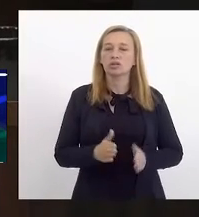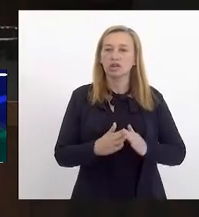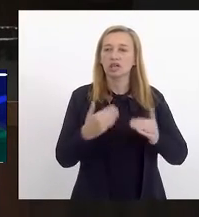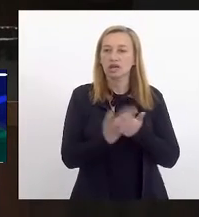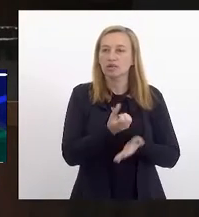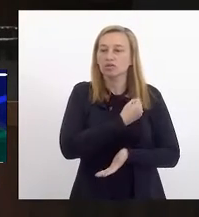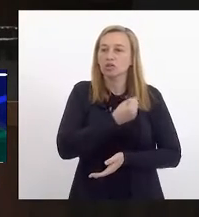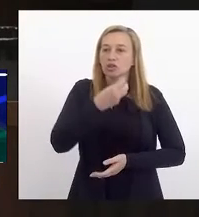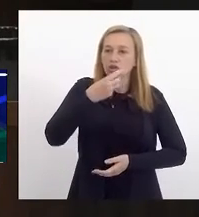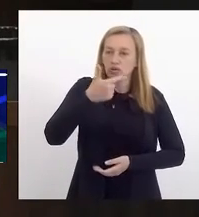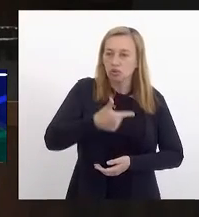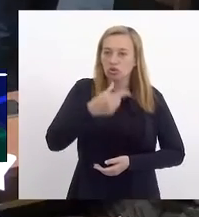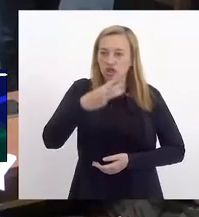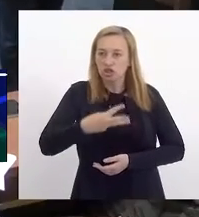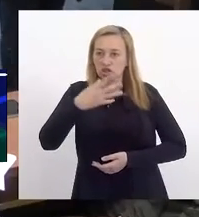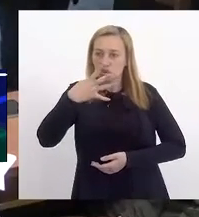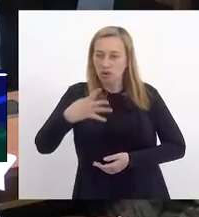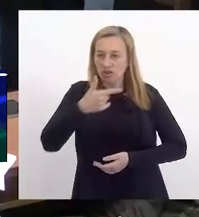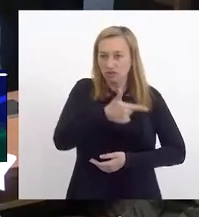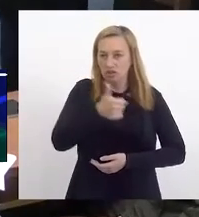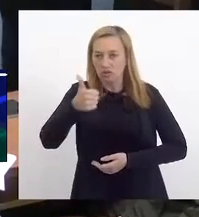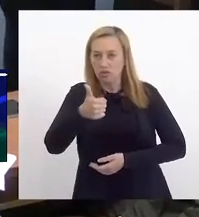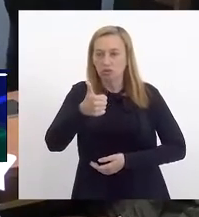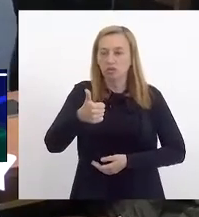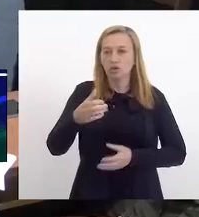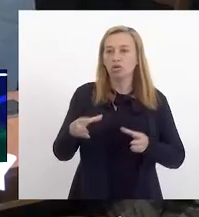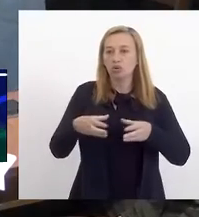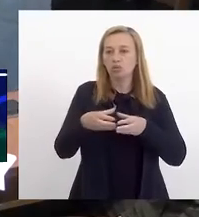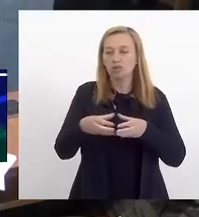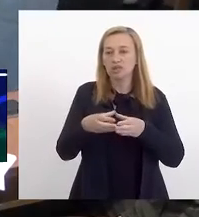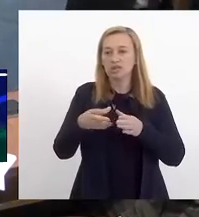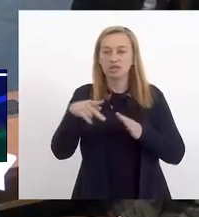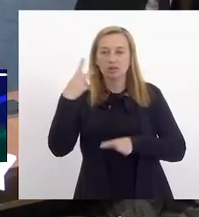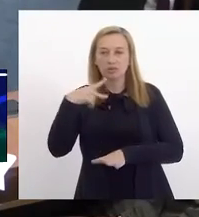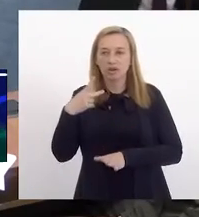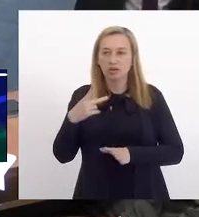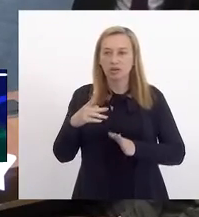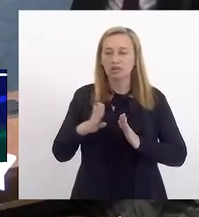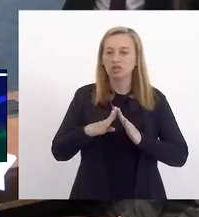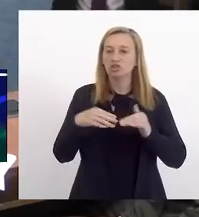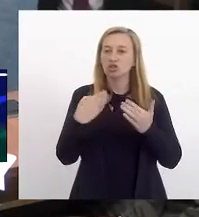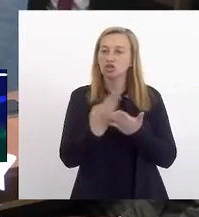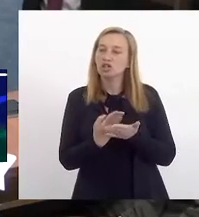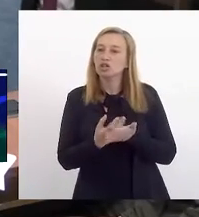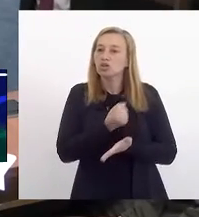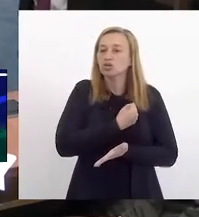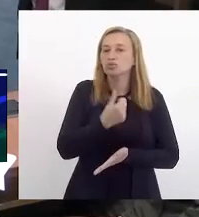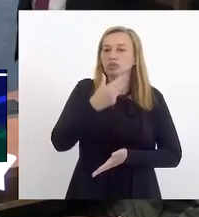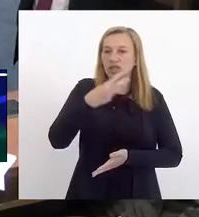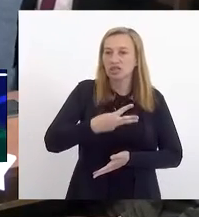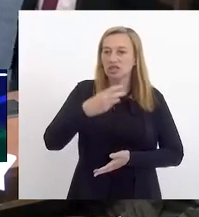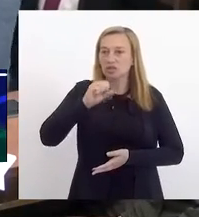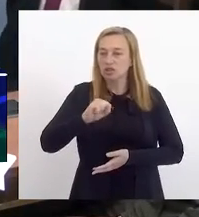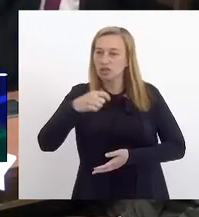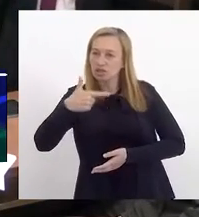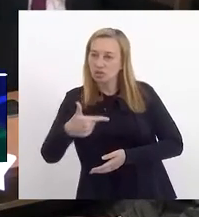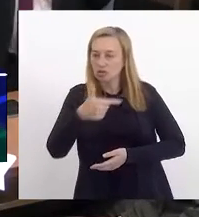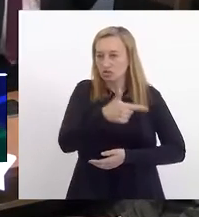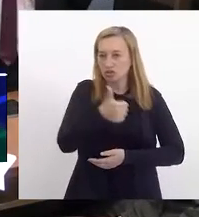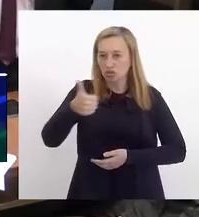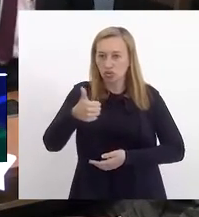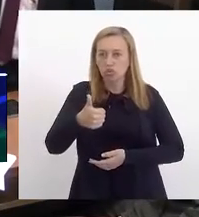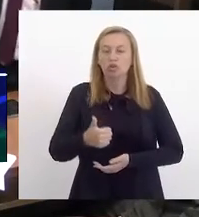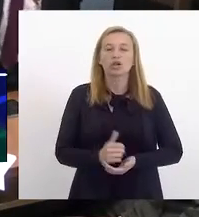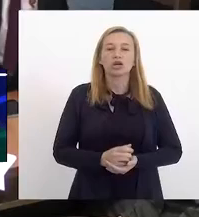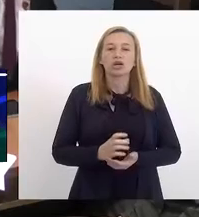Requerimento 234 de 21, de autoria da Comissão Parlamentar de Inquérito, número 382 de 21,